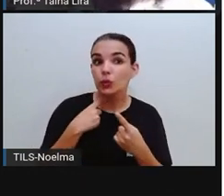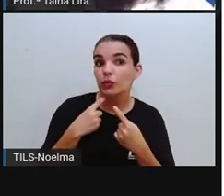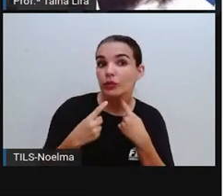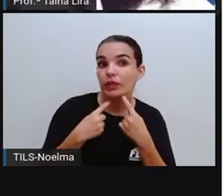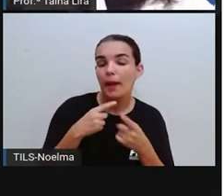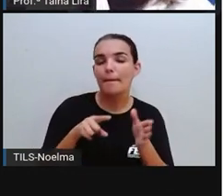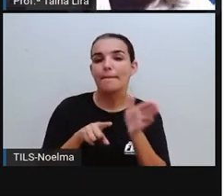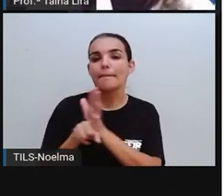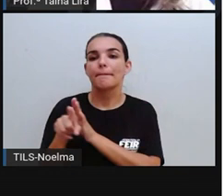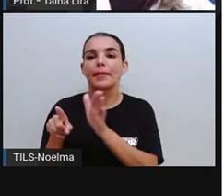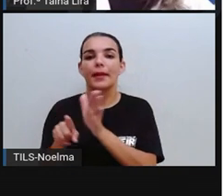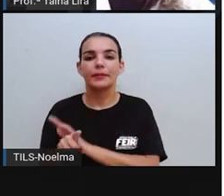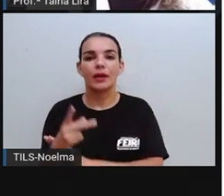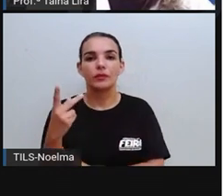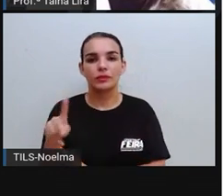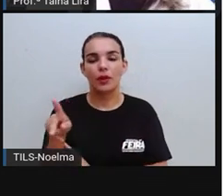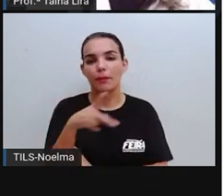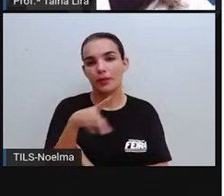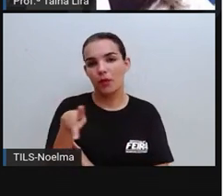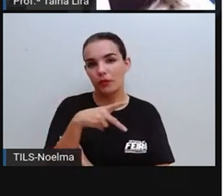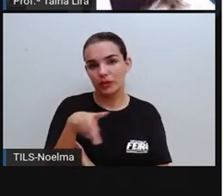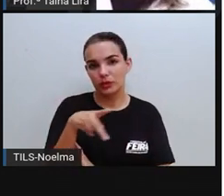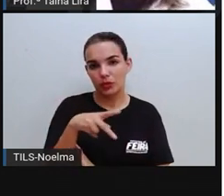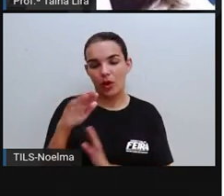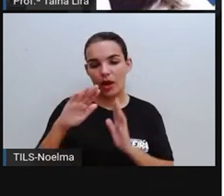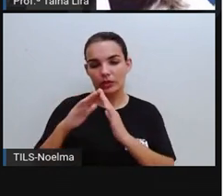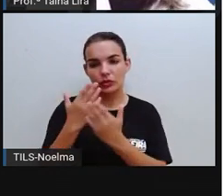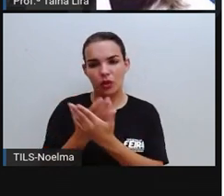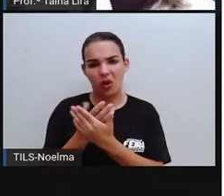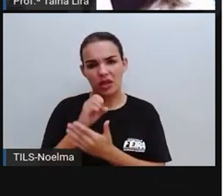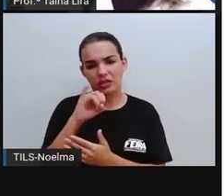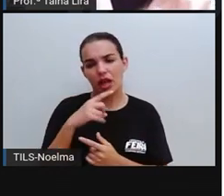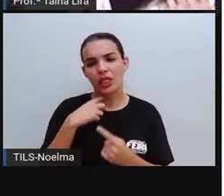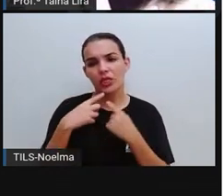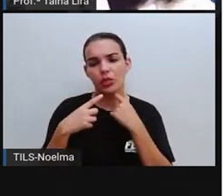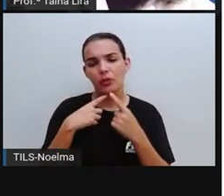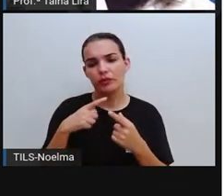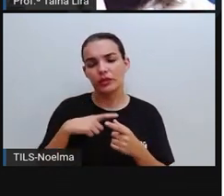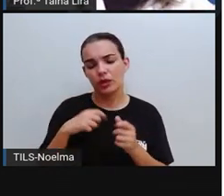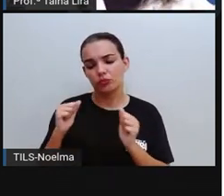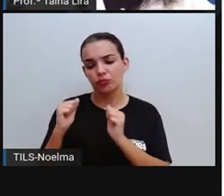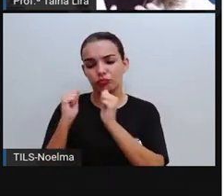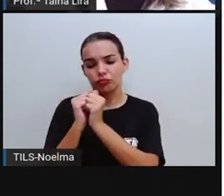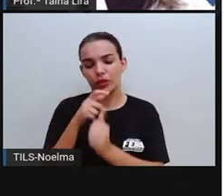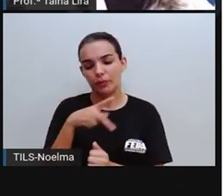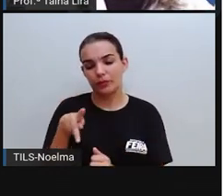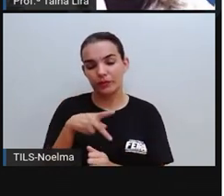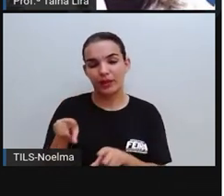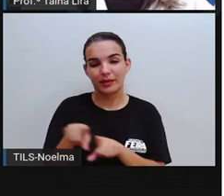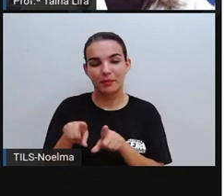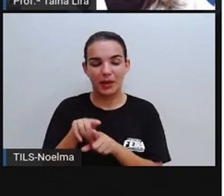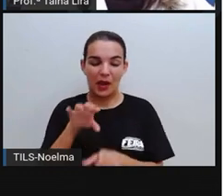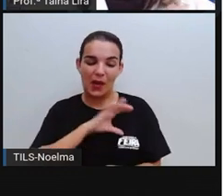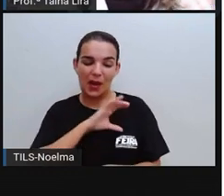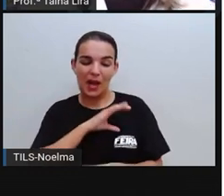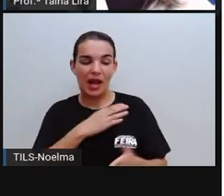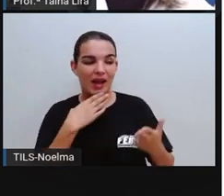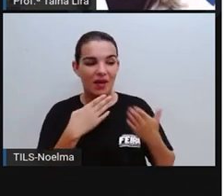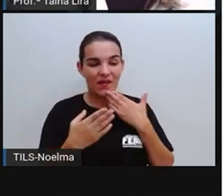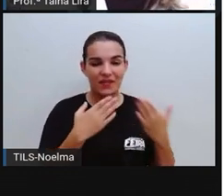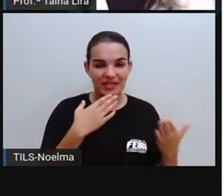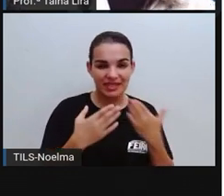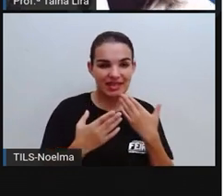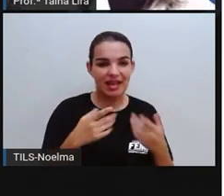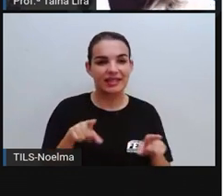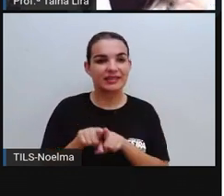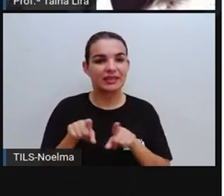e perguntar ao seu professor na escola, tirar as dúvidas com o seu professor, trocar ideia com seus coleguinhas, trocar